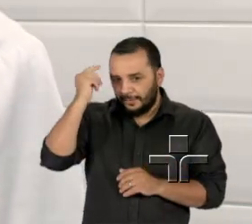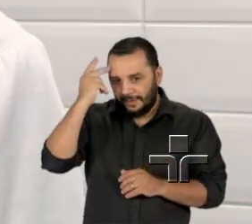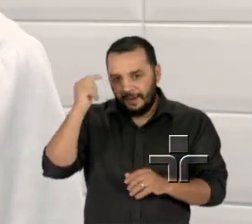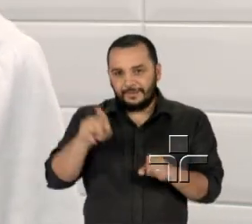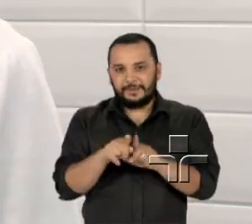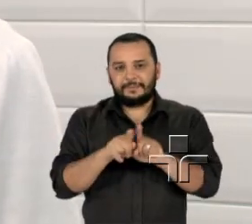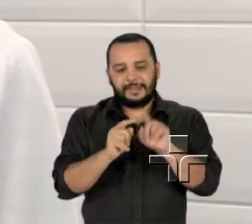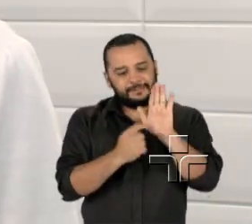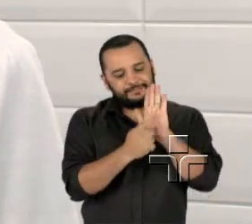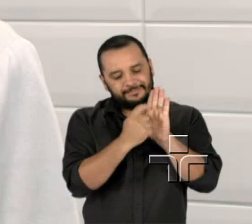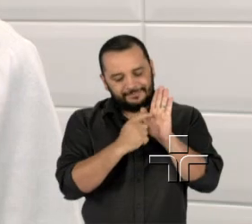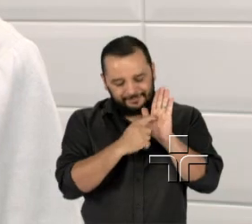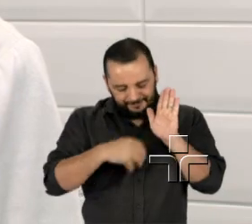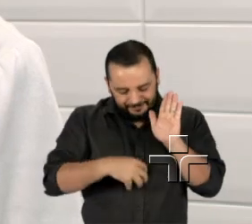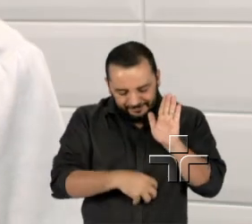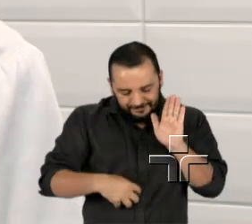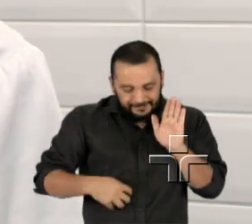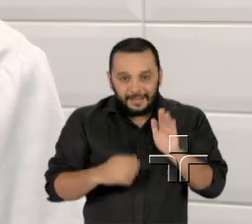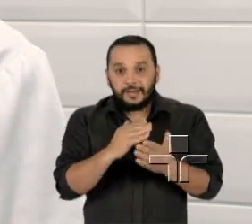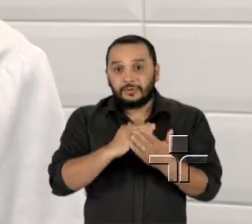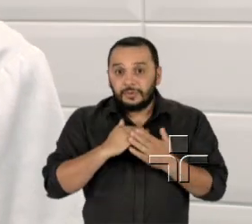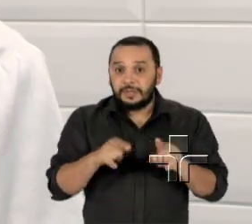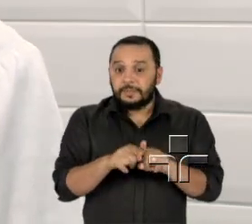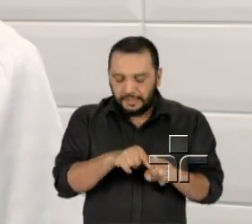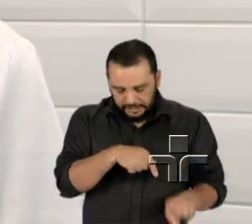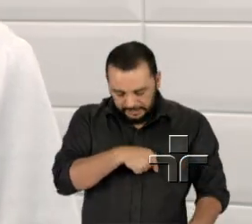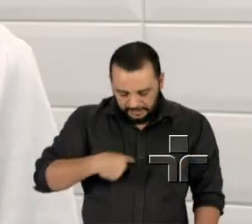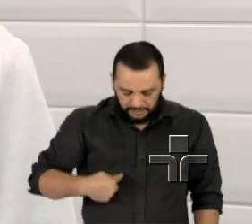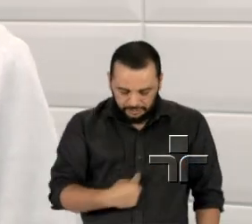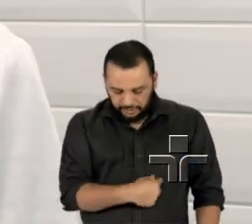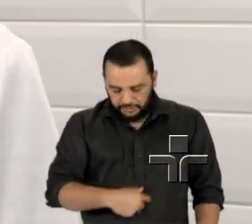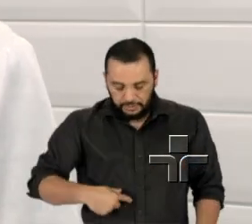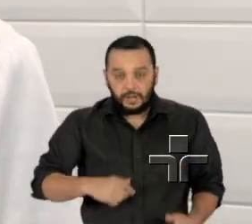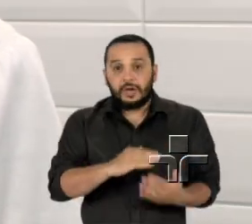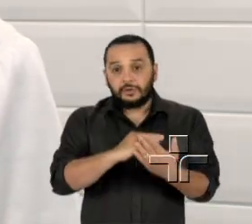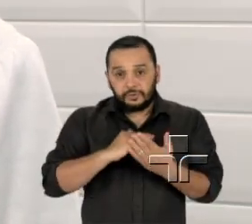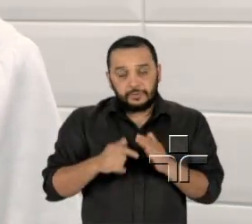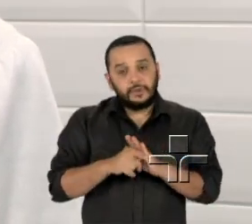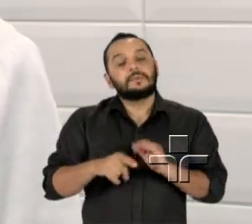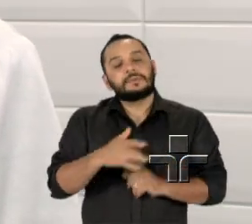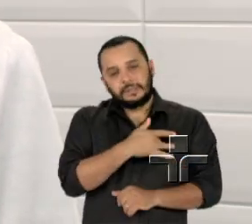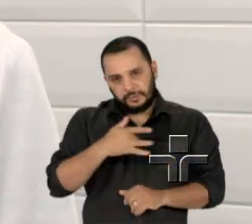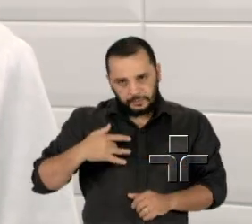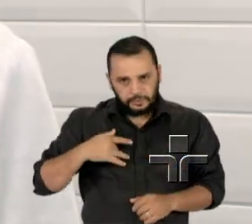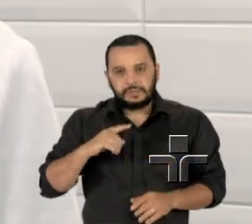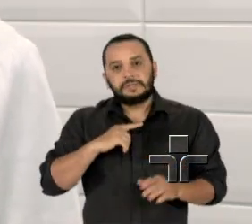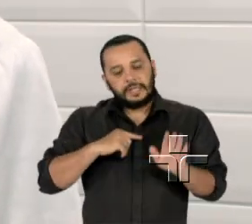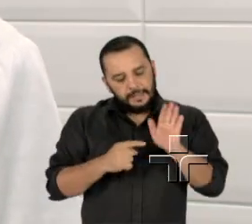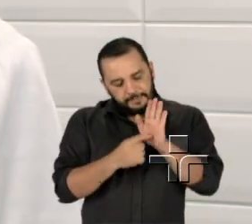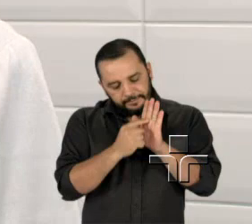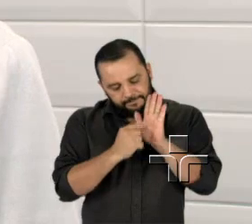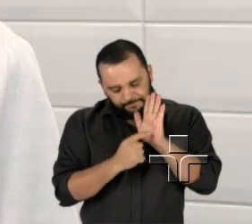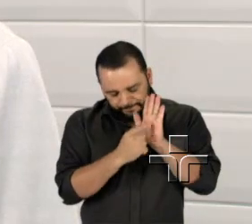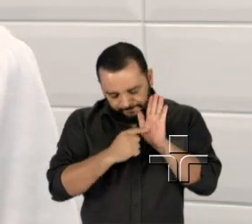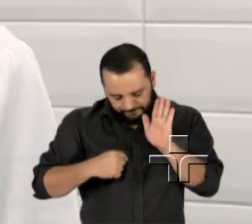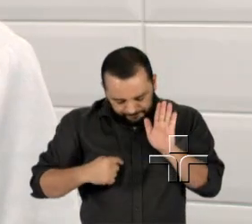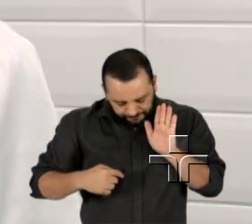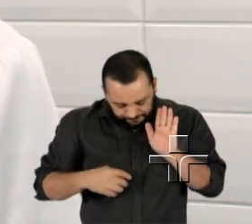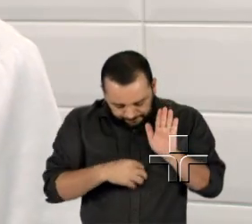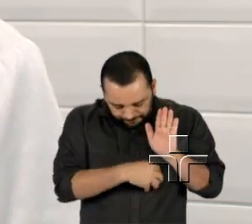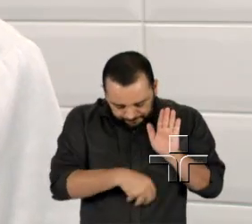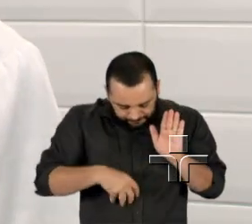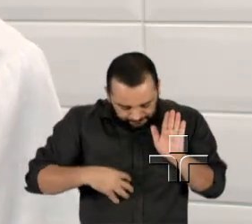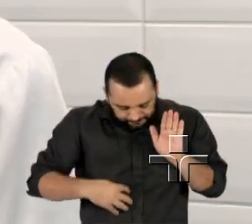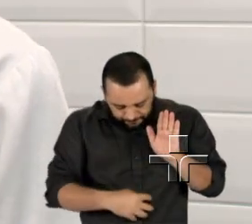tamanha importância que tem o nosso intestino para a nossa saúde, né? O quanto a microbiota intestinal está ligada à nossa saúde imunológica e